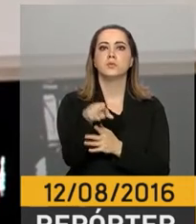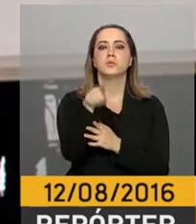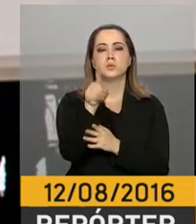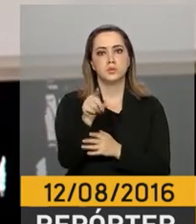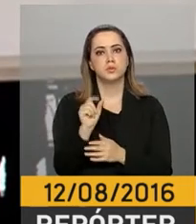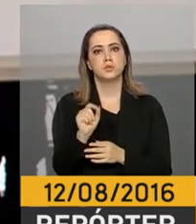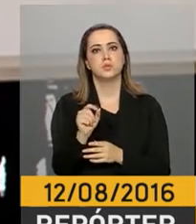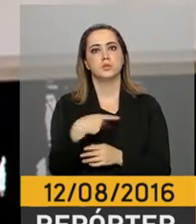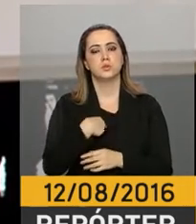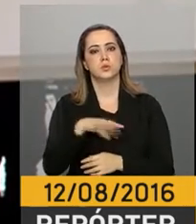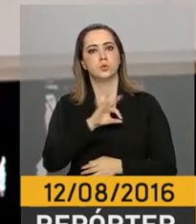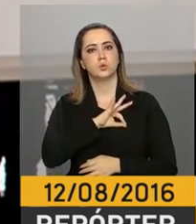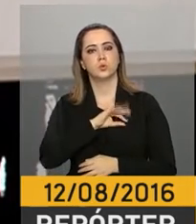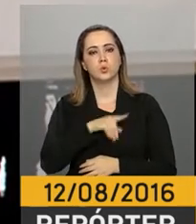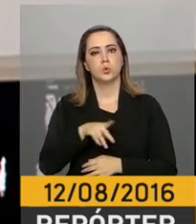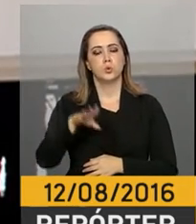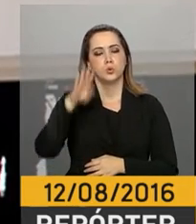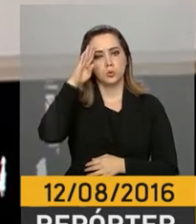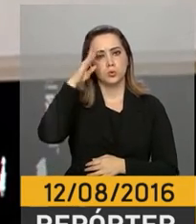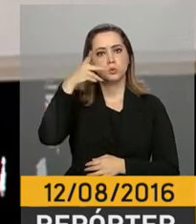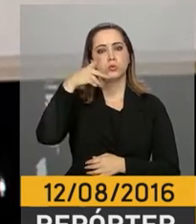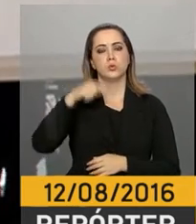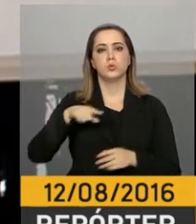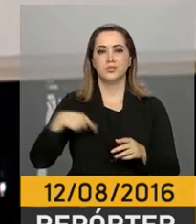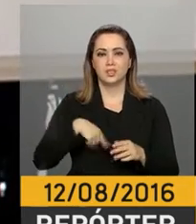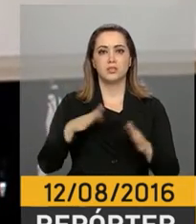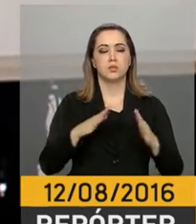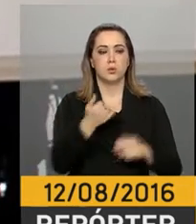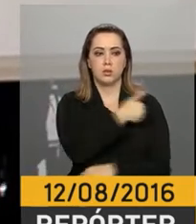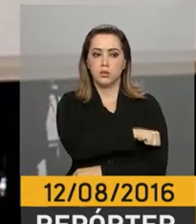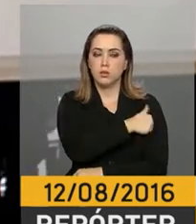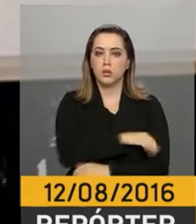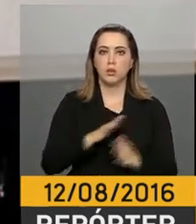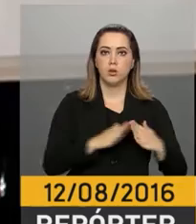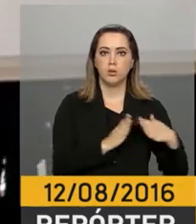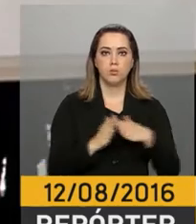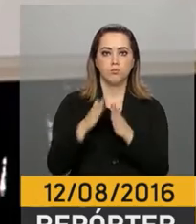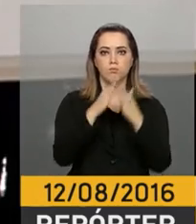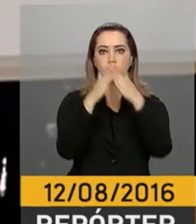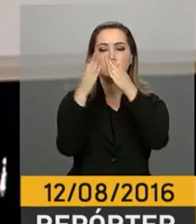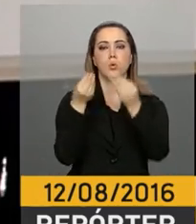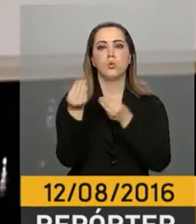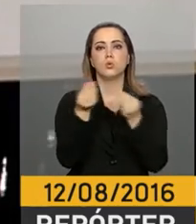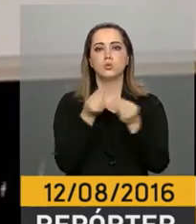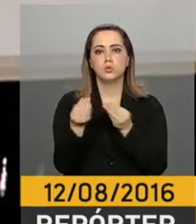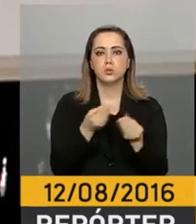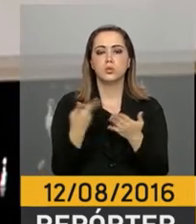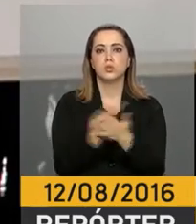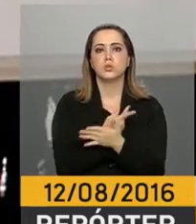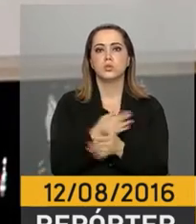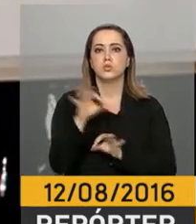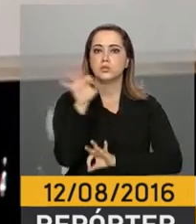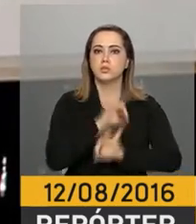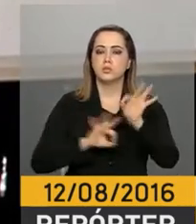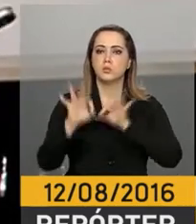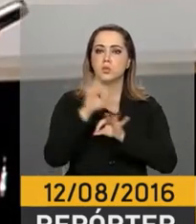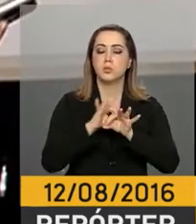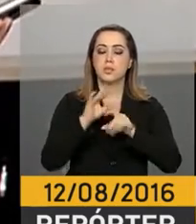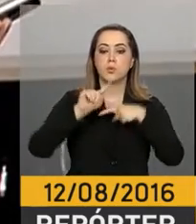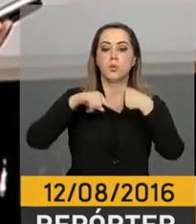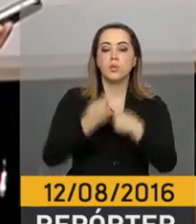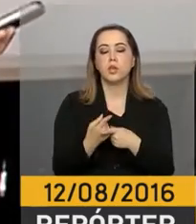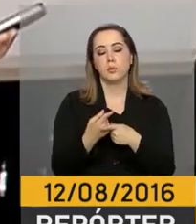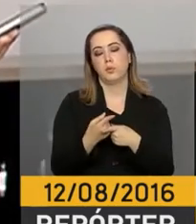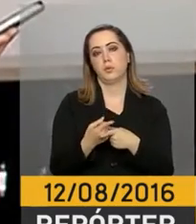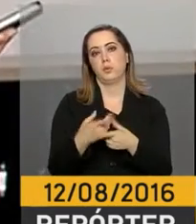que aconteceu com um soldado numa comunidade do Rio. Qual é a preocupação do governo federal para depois das Olimpíadas? A